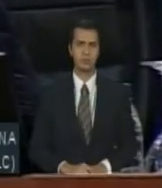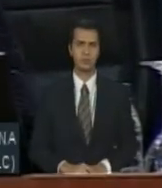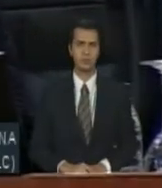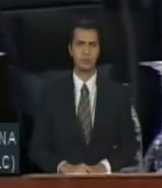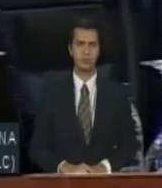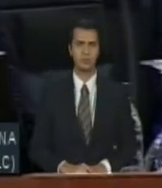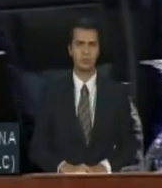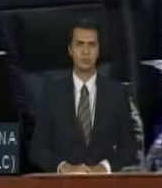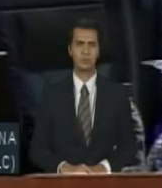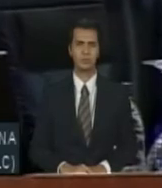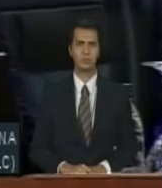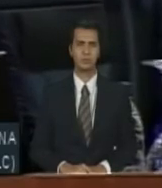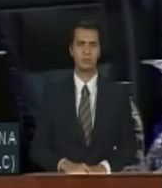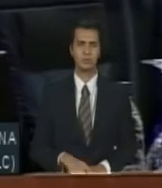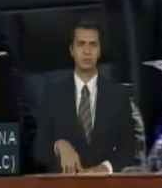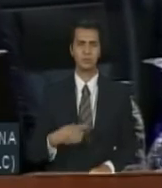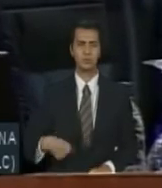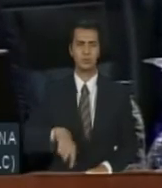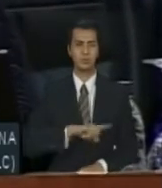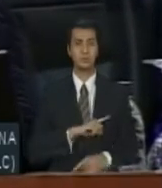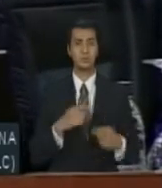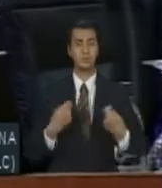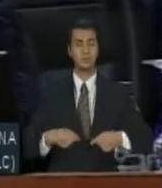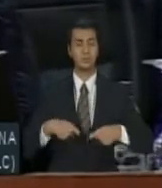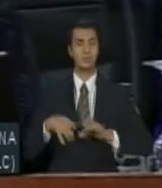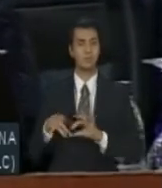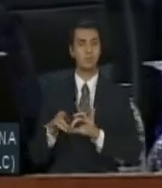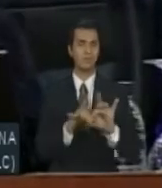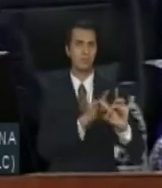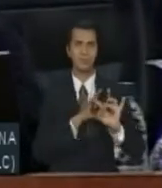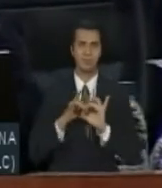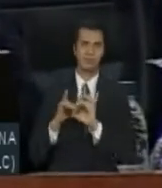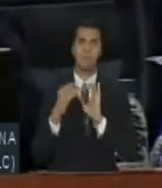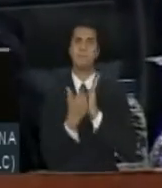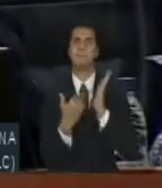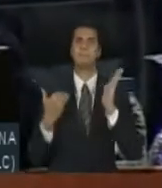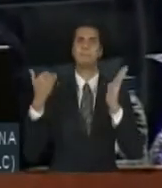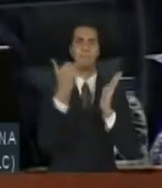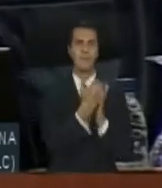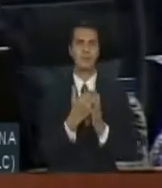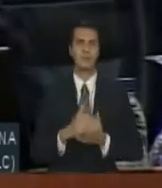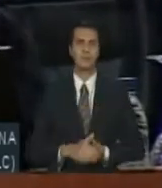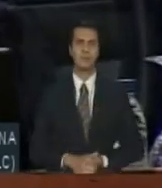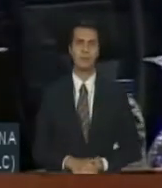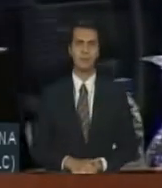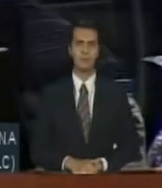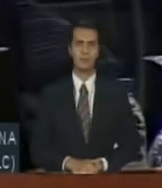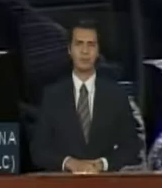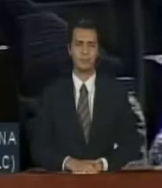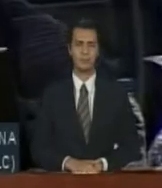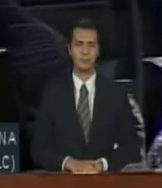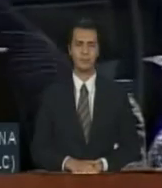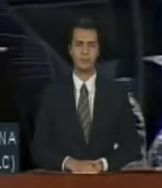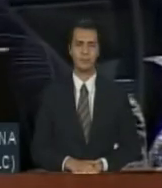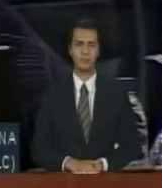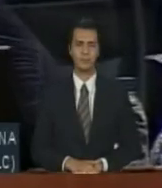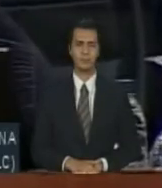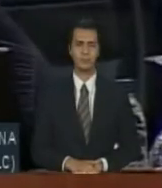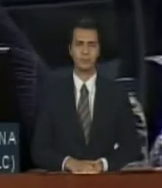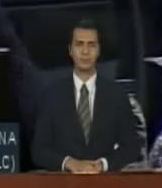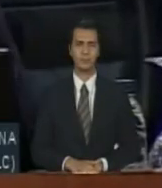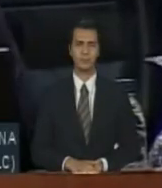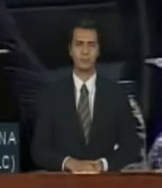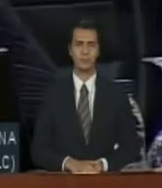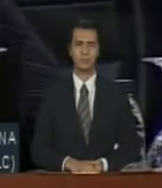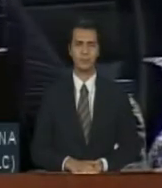Precisamos não de menos integração, precisamos de mais integração. Enquanto países,